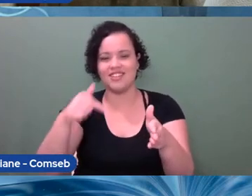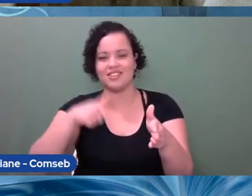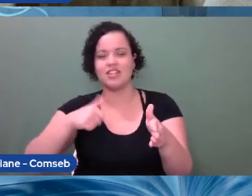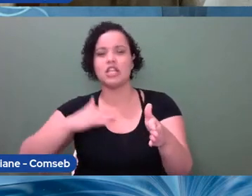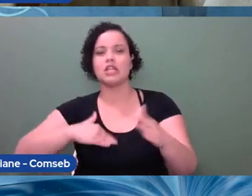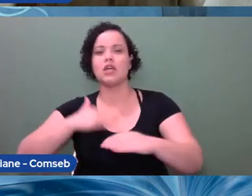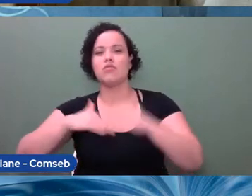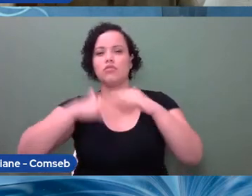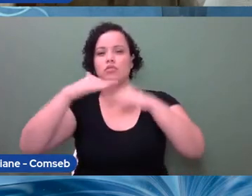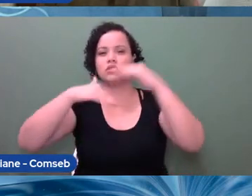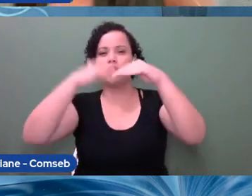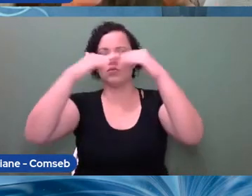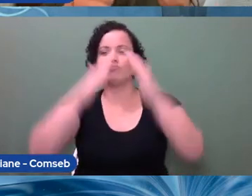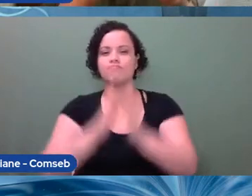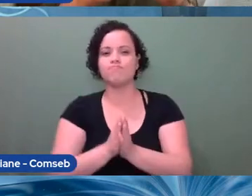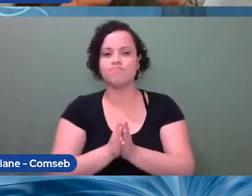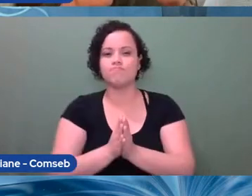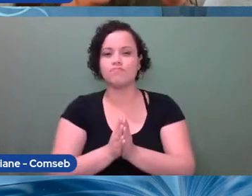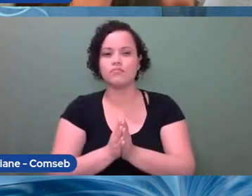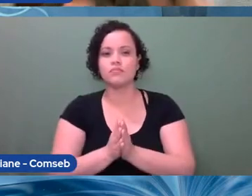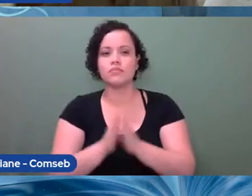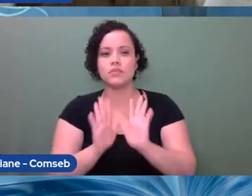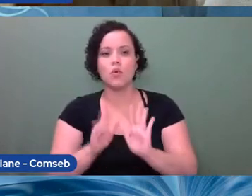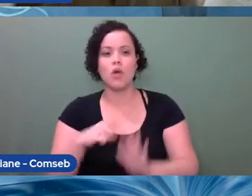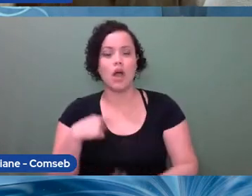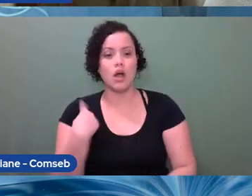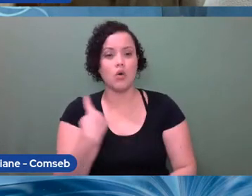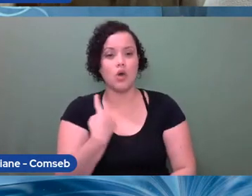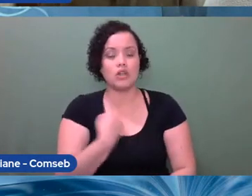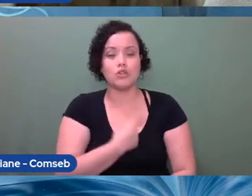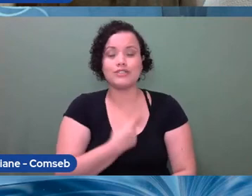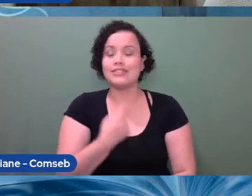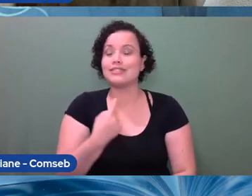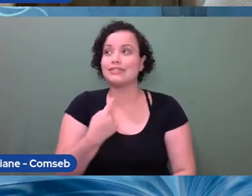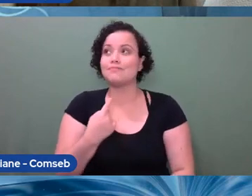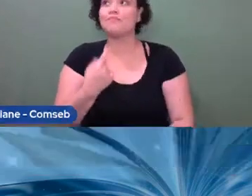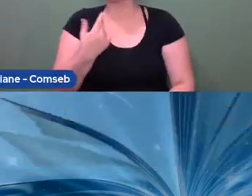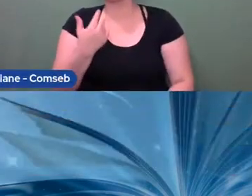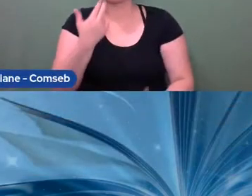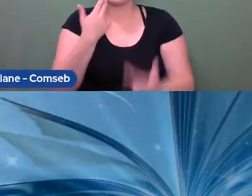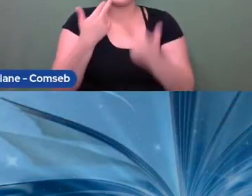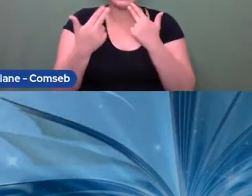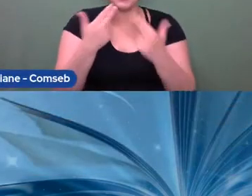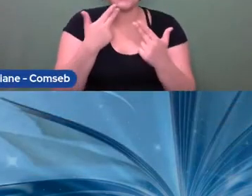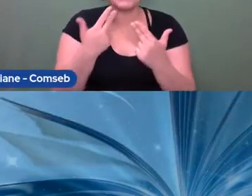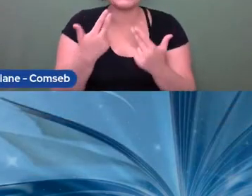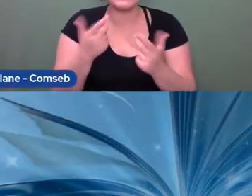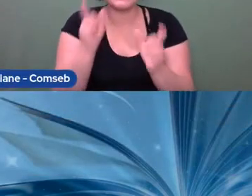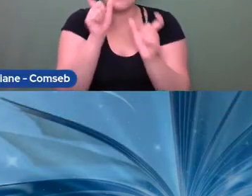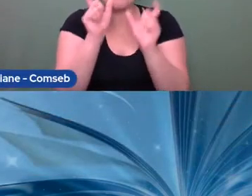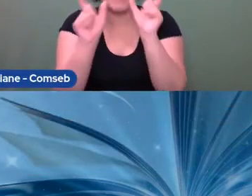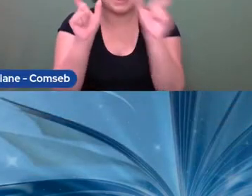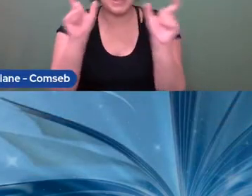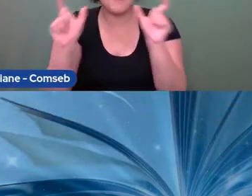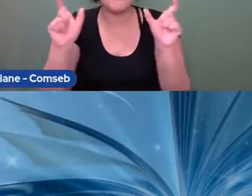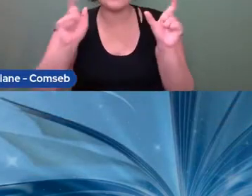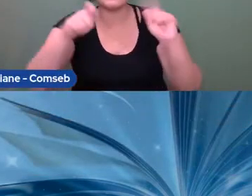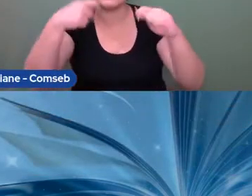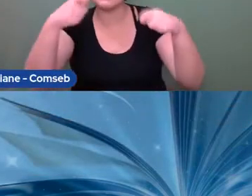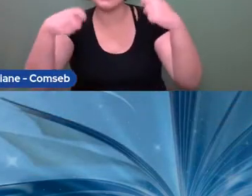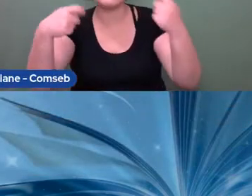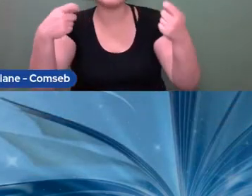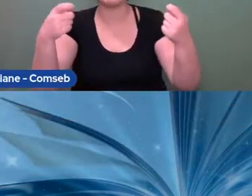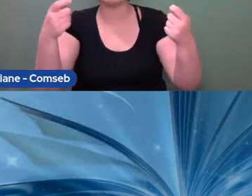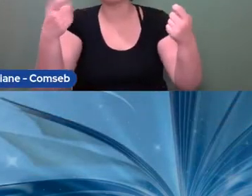se dá para... Porque é como eu digo, nosso idioma, nossas palavras, elas não conseguem estar à altura